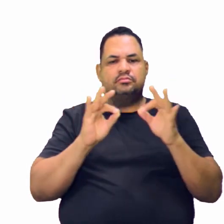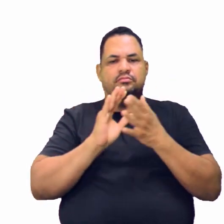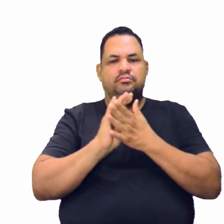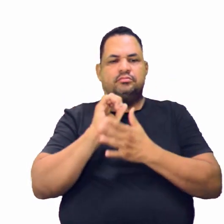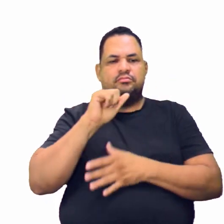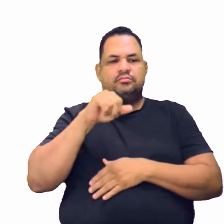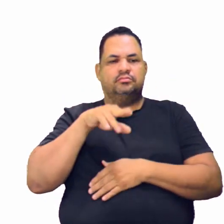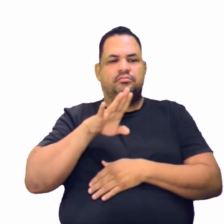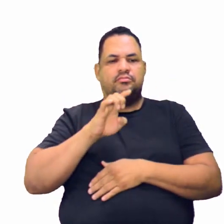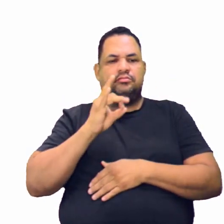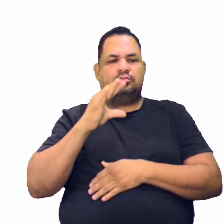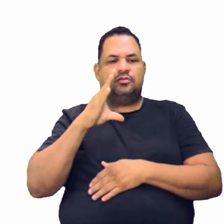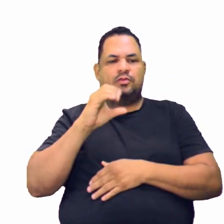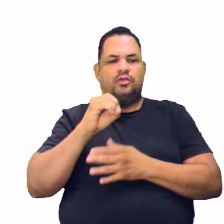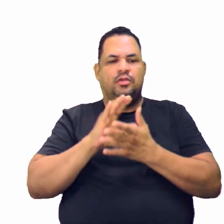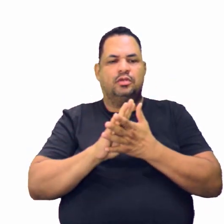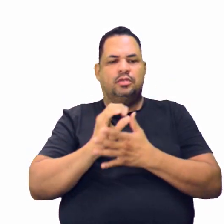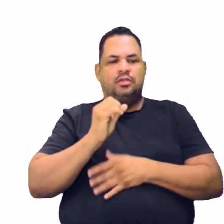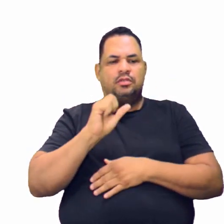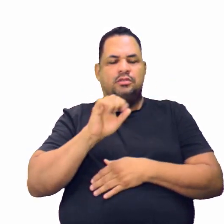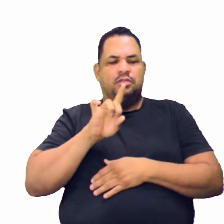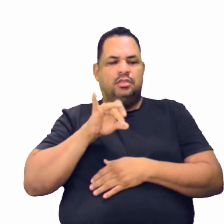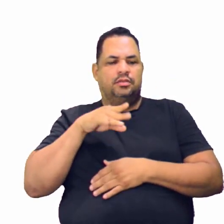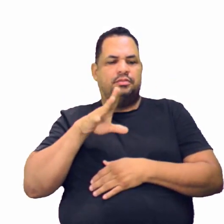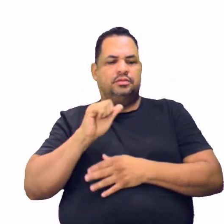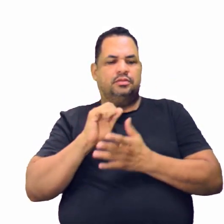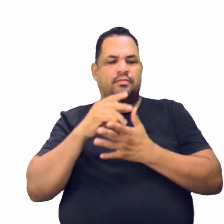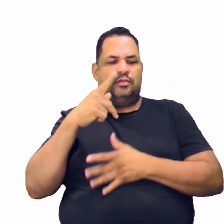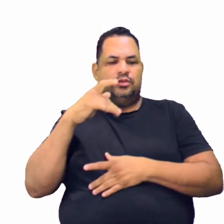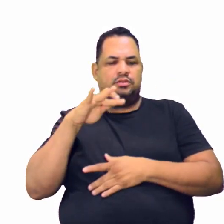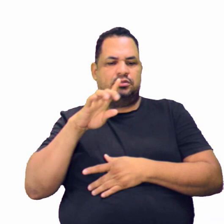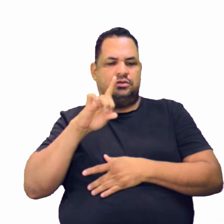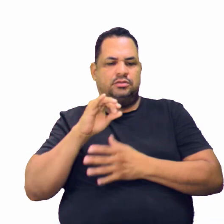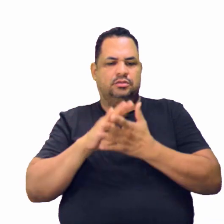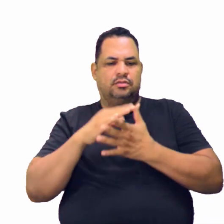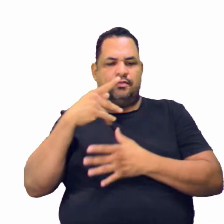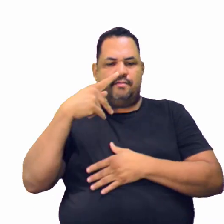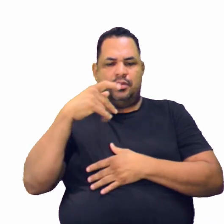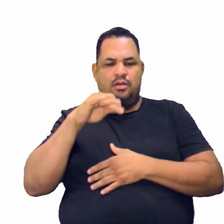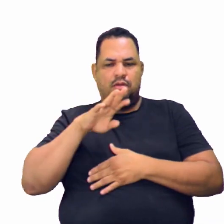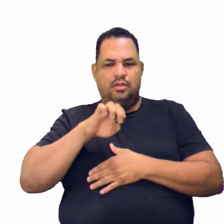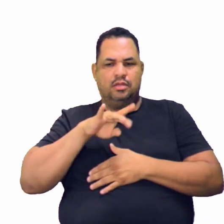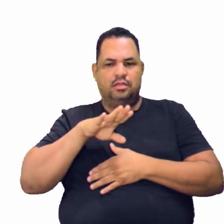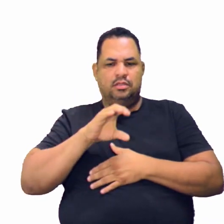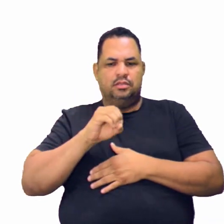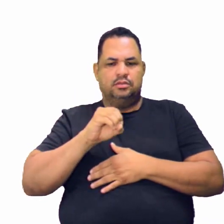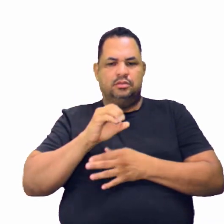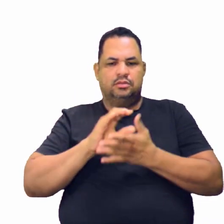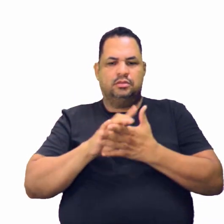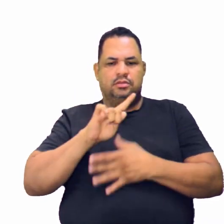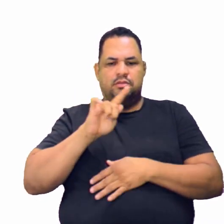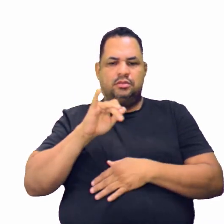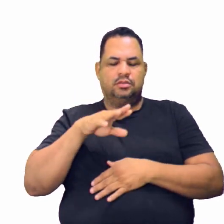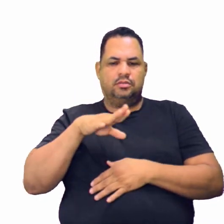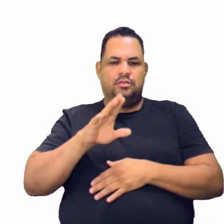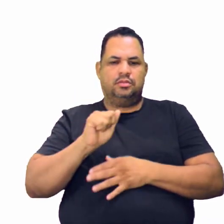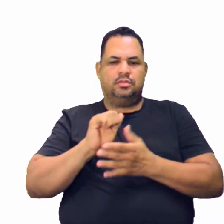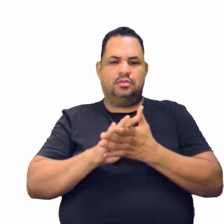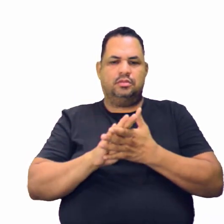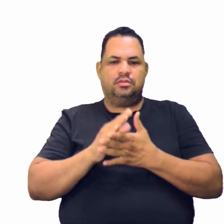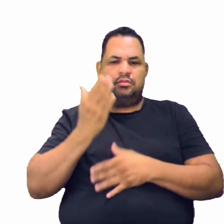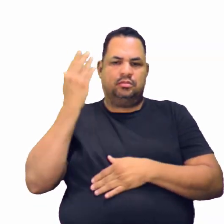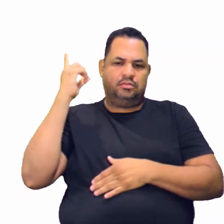anacoluto, anáfora, silepse, polissíndeto, pleonasmo, zeugma, elipse, hipérbato